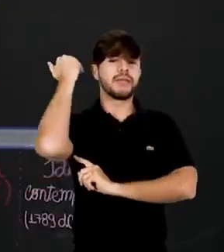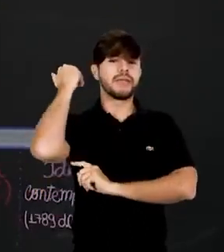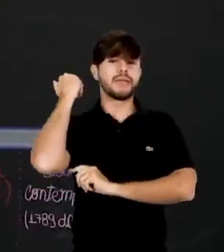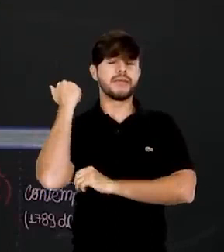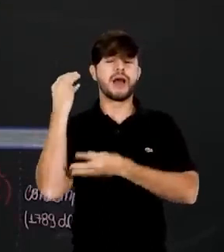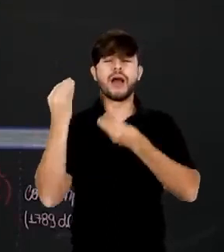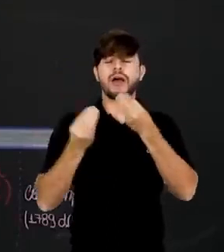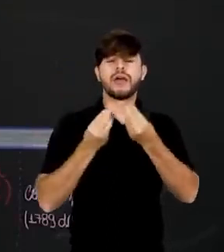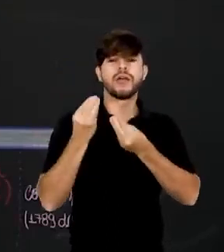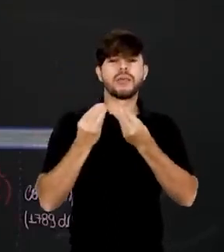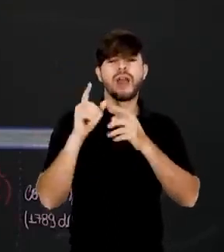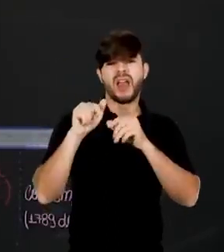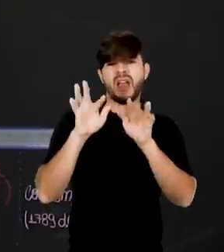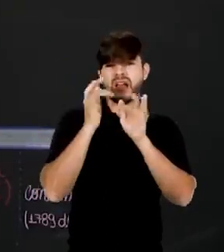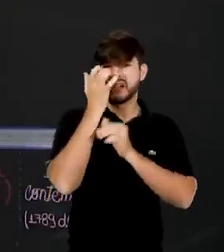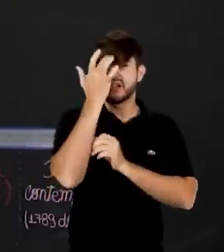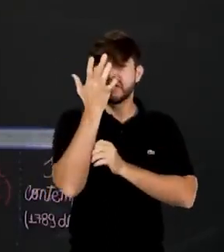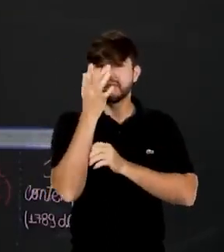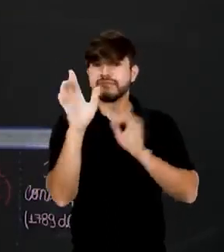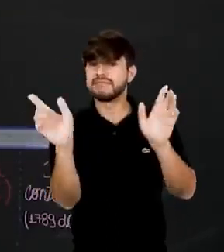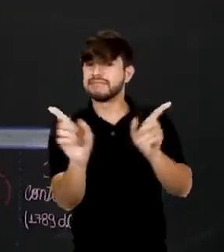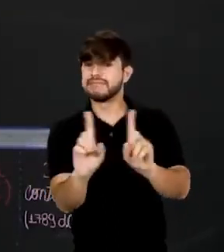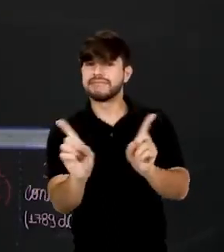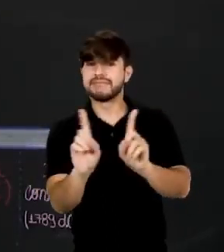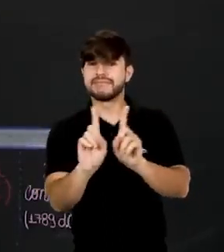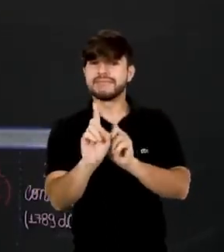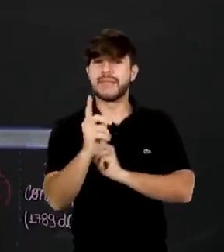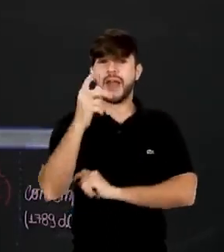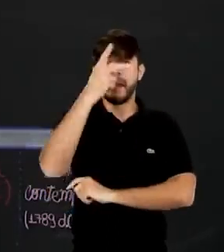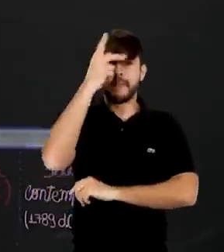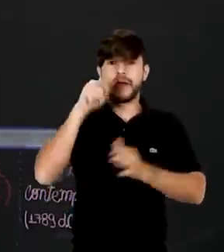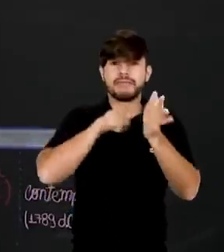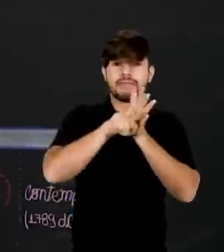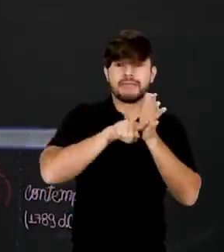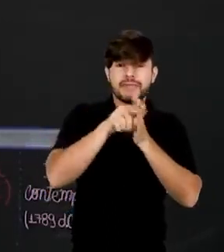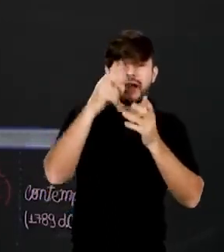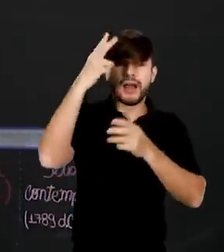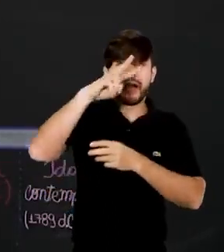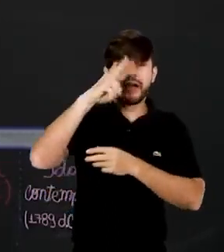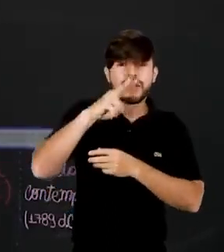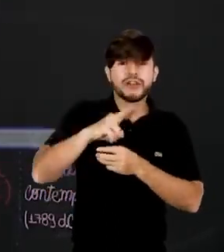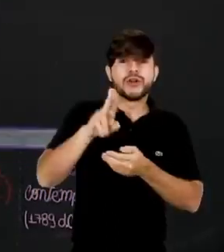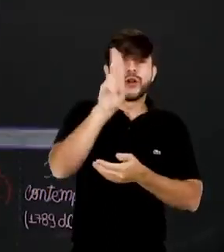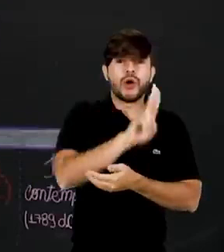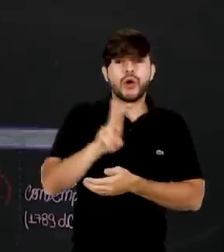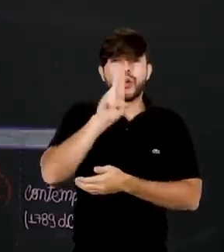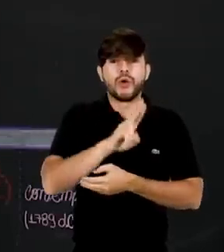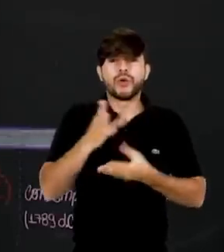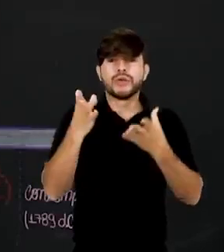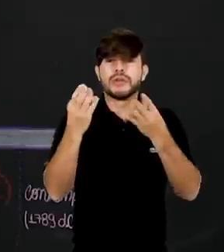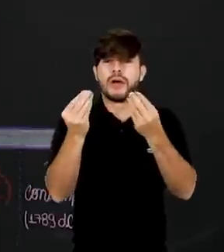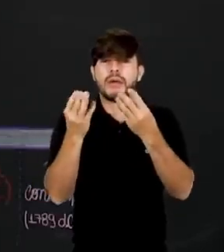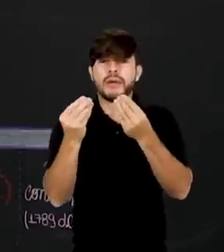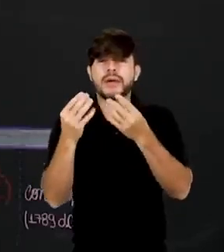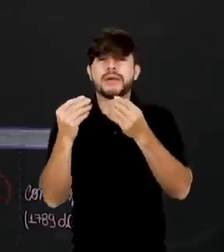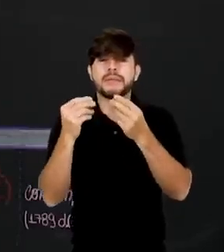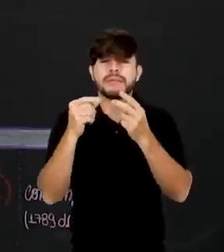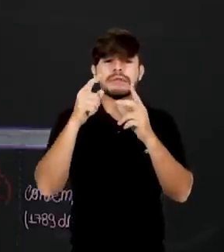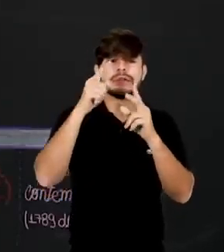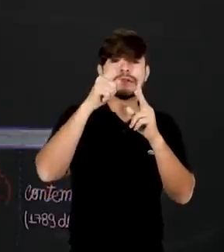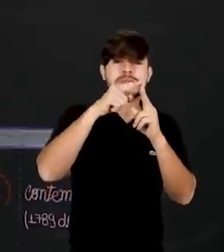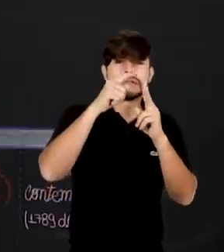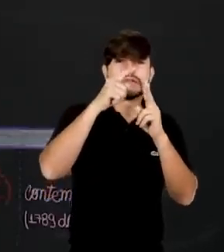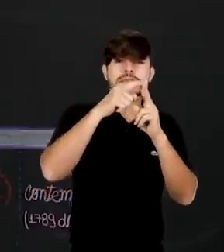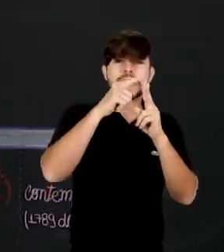essa operação, que parece simples, né, mas não é, os historiadores utilizam muito isso que eu destaquei aqui, os